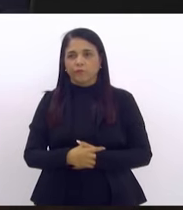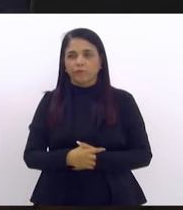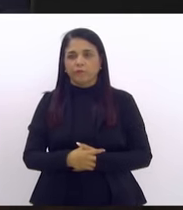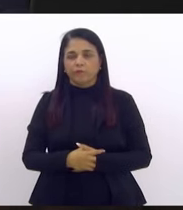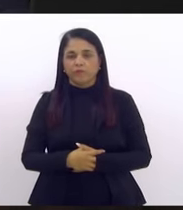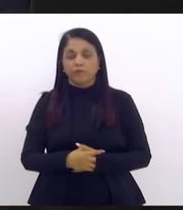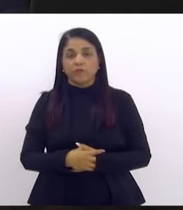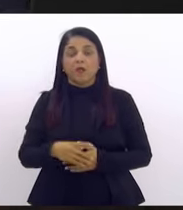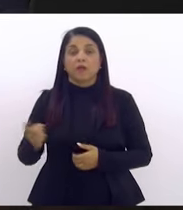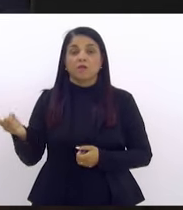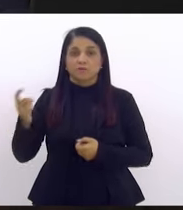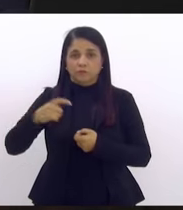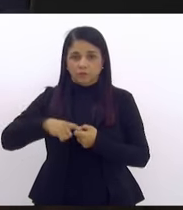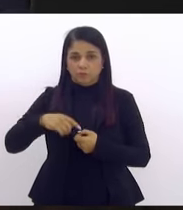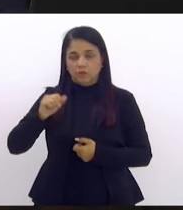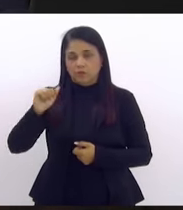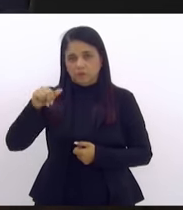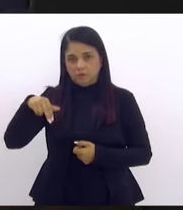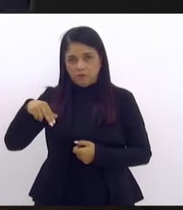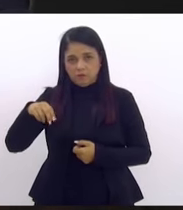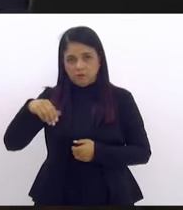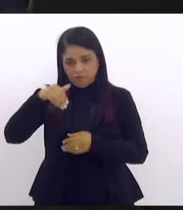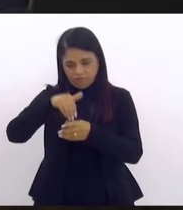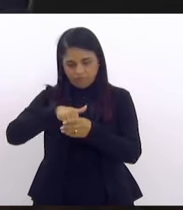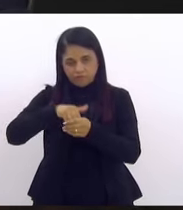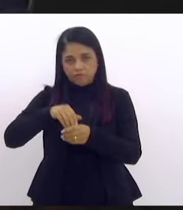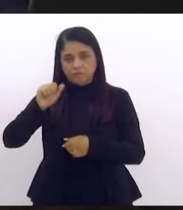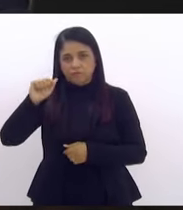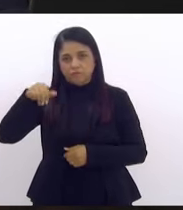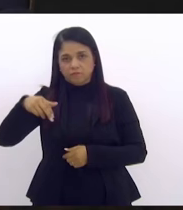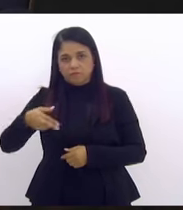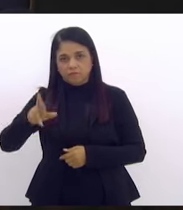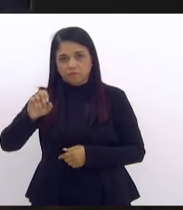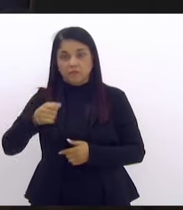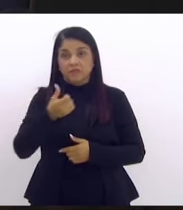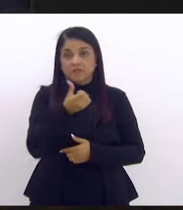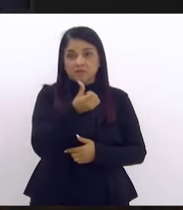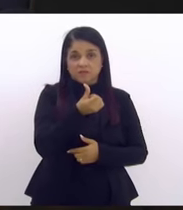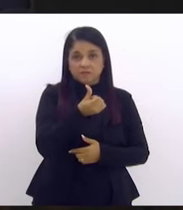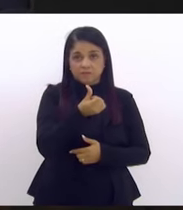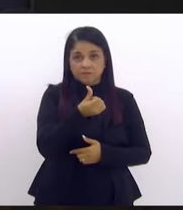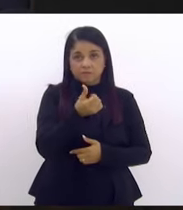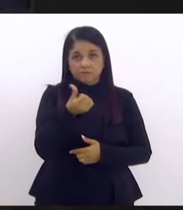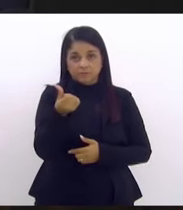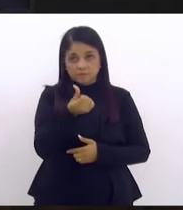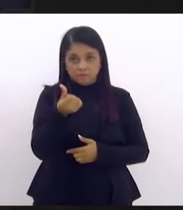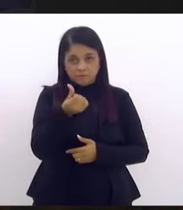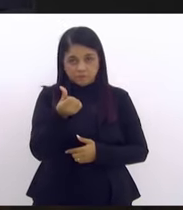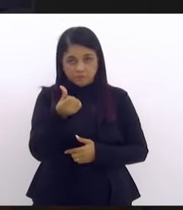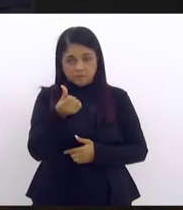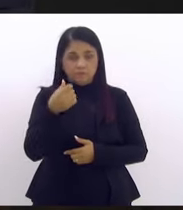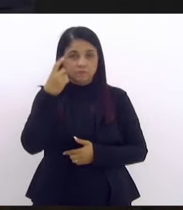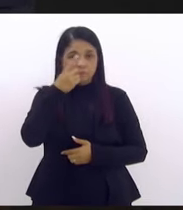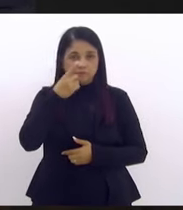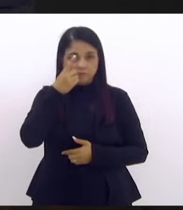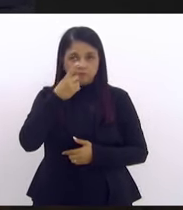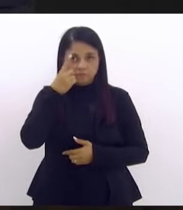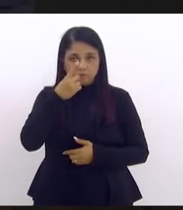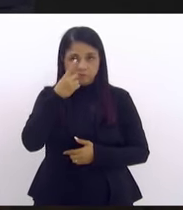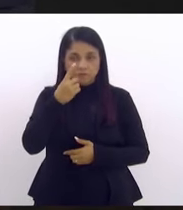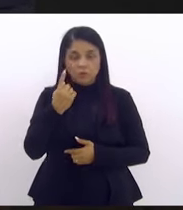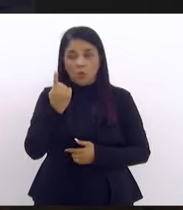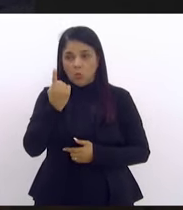Deputado André votou. Então, a presidência proclama o resultado. Votaram 66 deputados, sendo